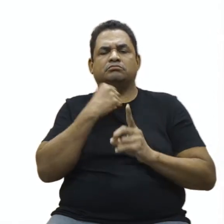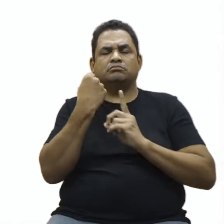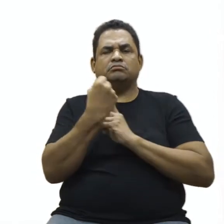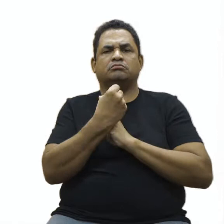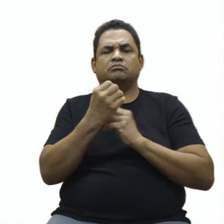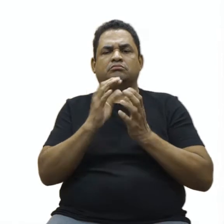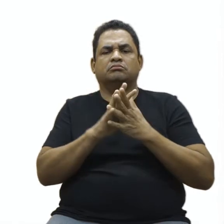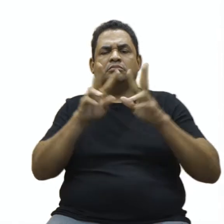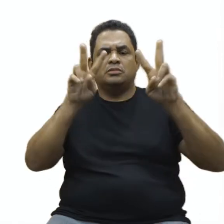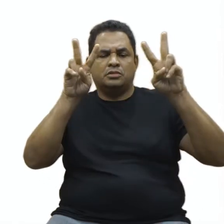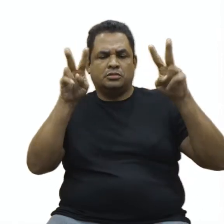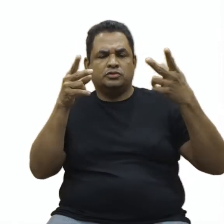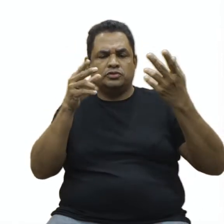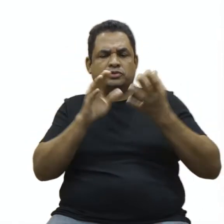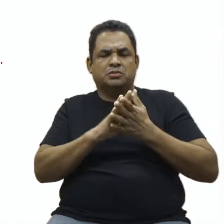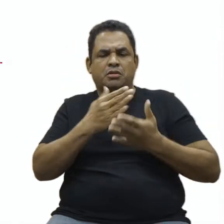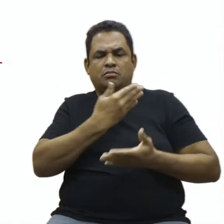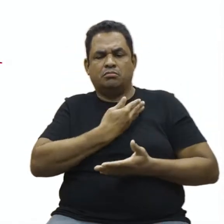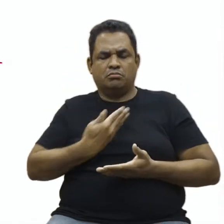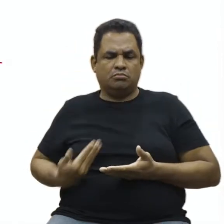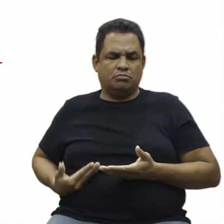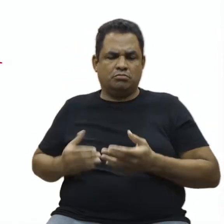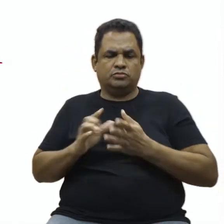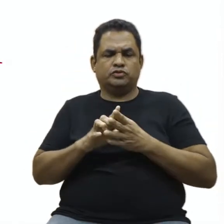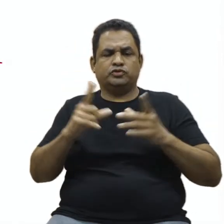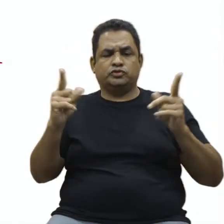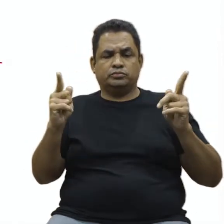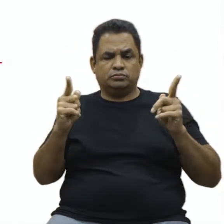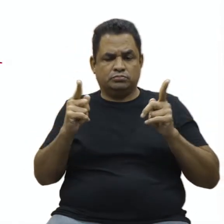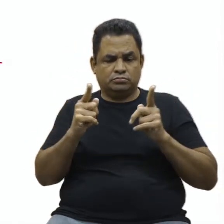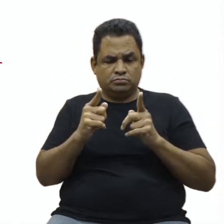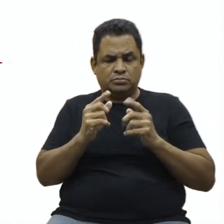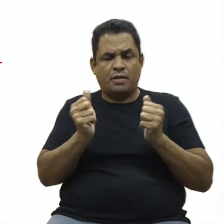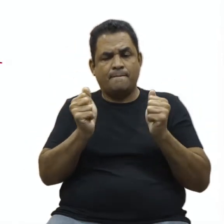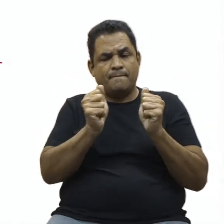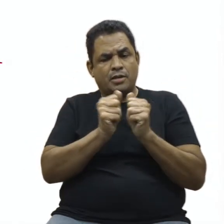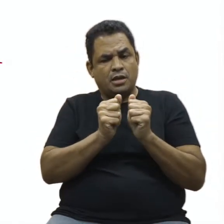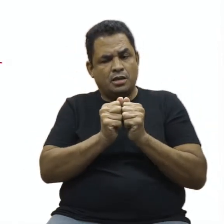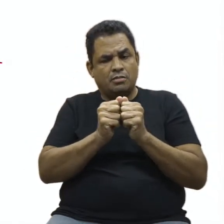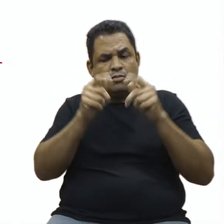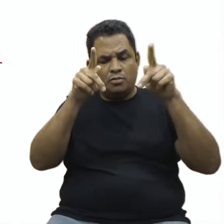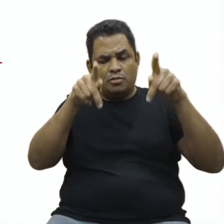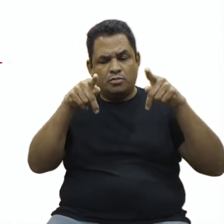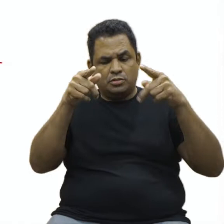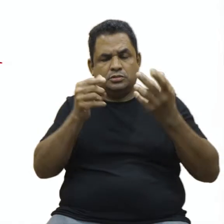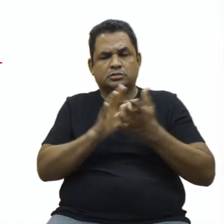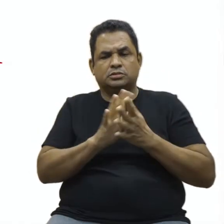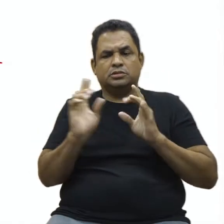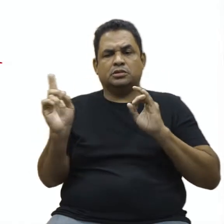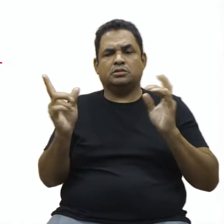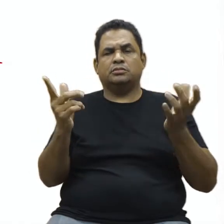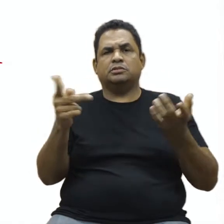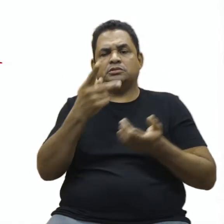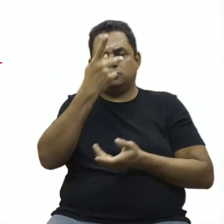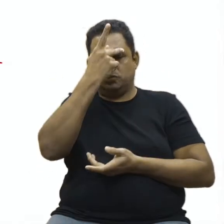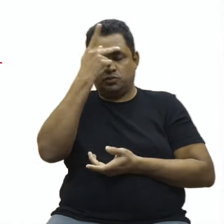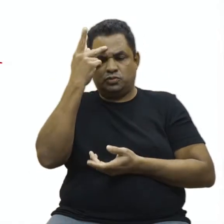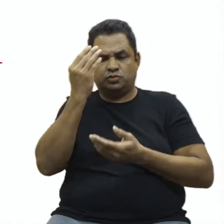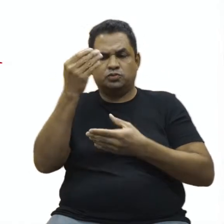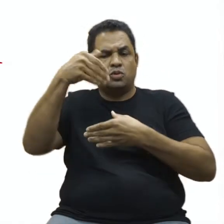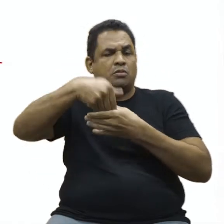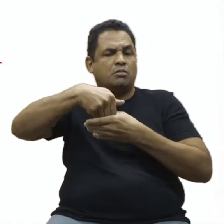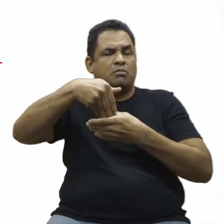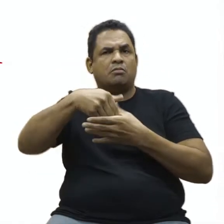assuntos públicos, reduzindo a distância entre representante e representados, ok? Então, ela vai basear em